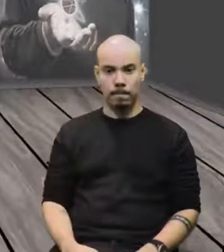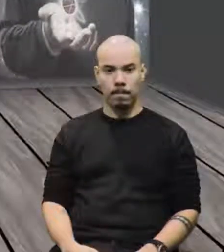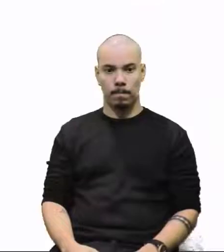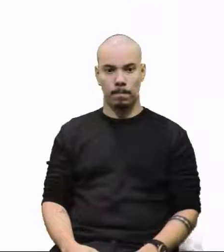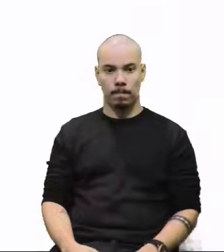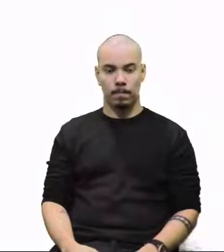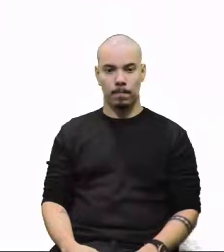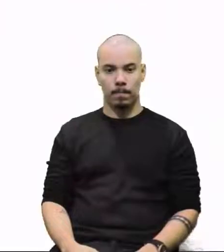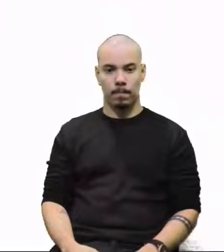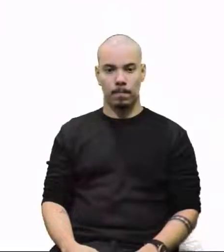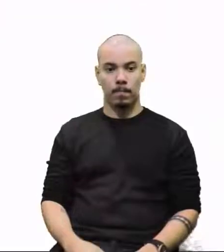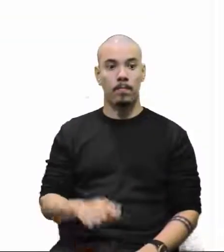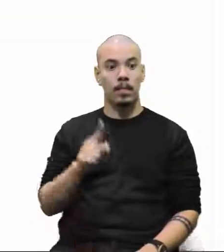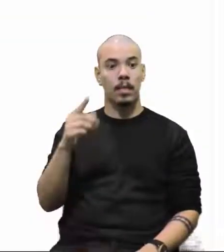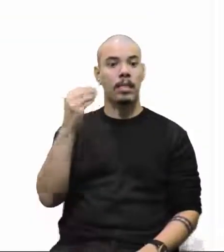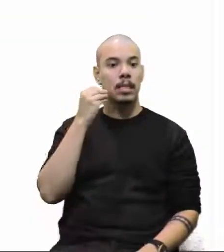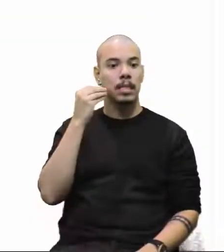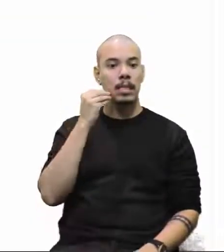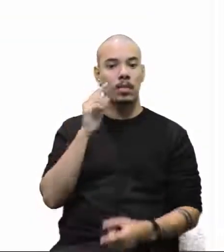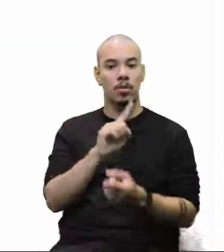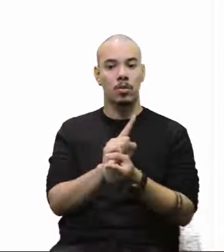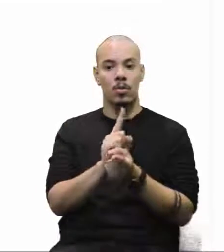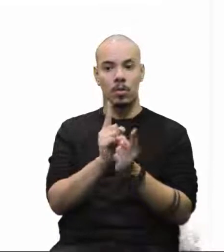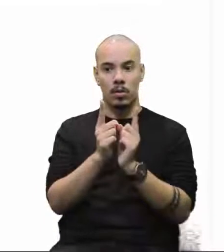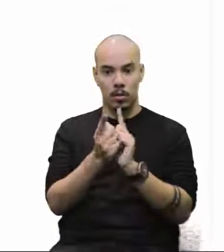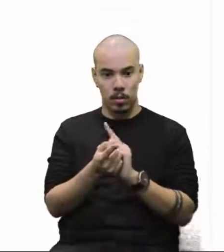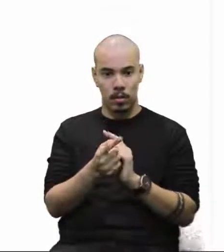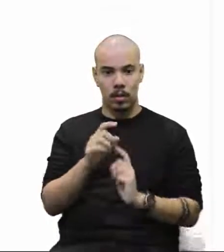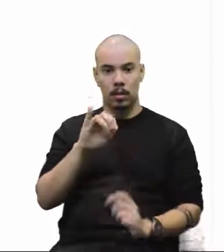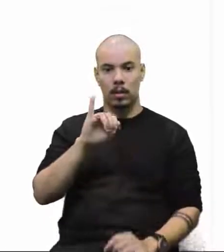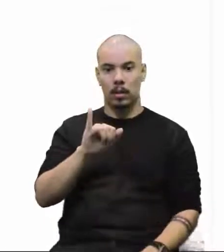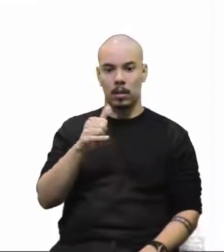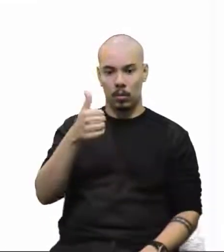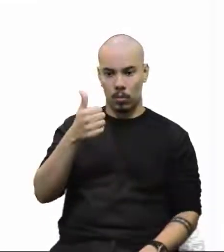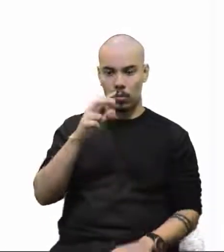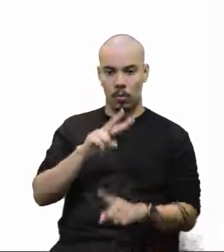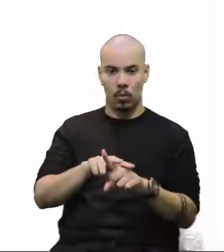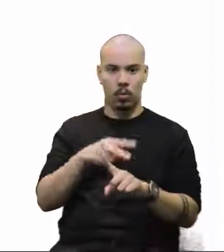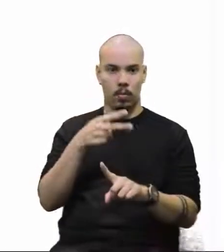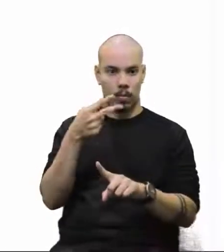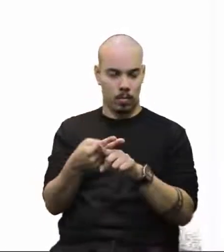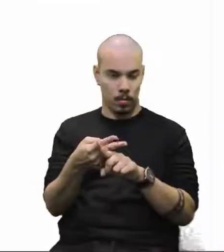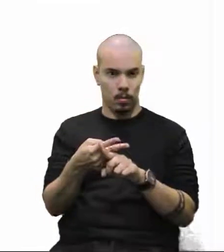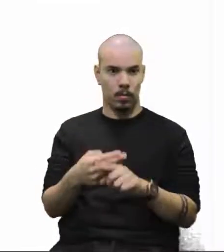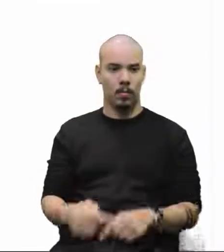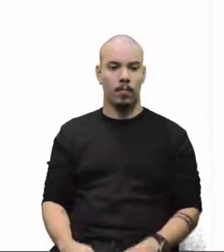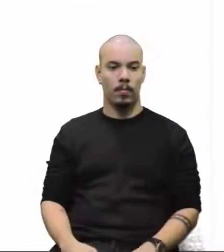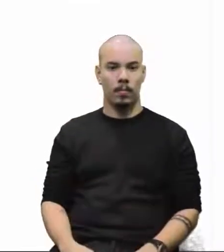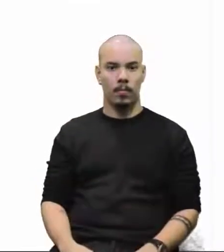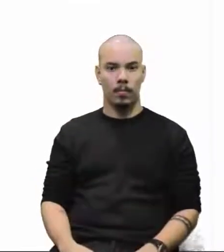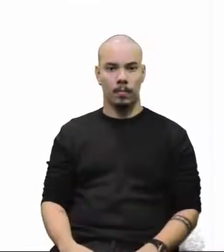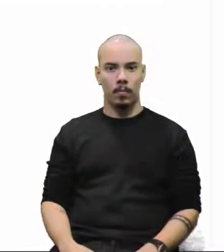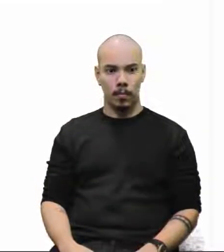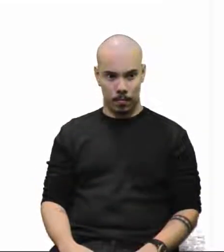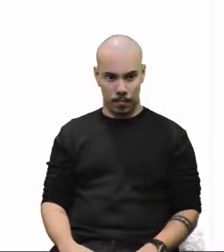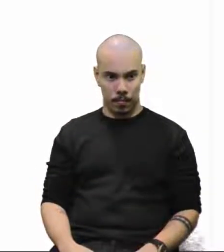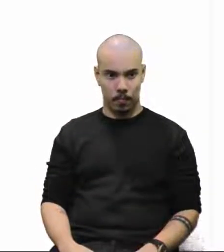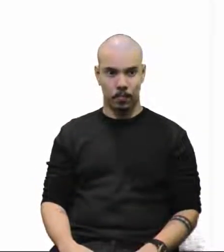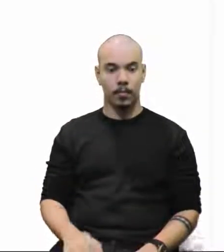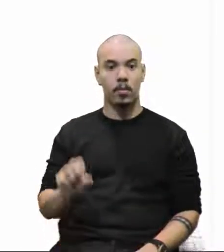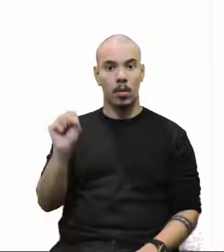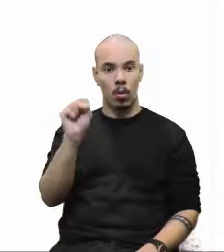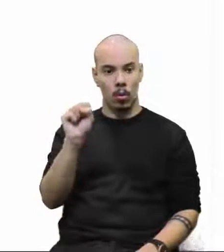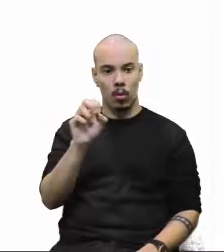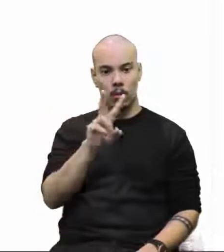que no exercício ele pede para inverter o sentido de I1 e dobrar sua intensidade. Então, I1 que vai dobrar, né? Que era